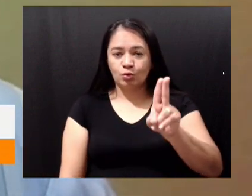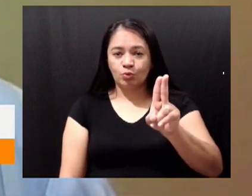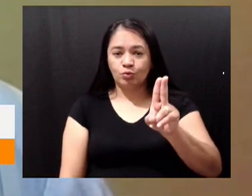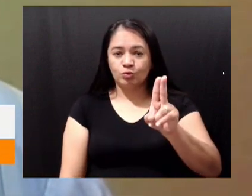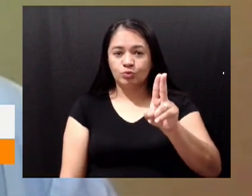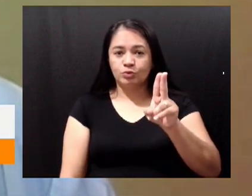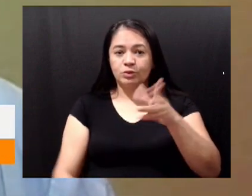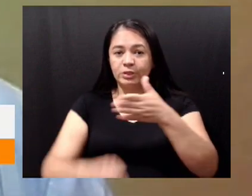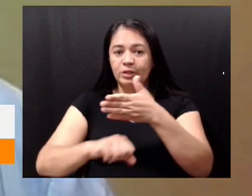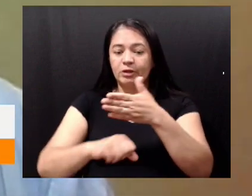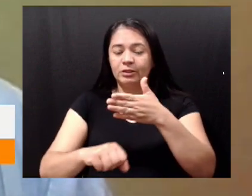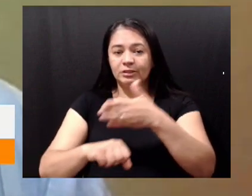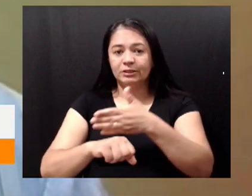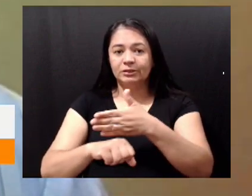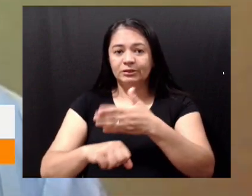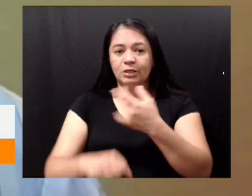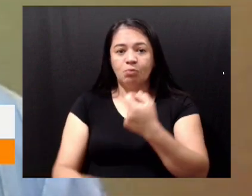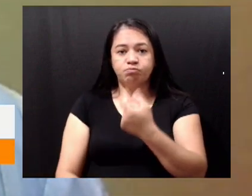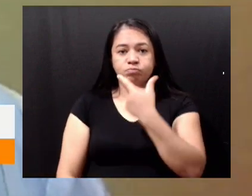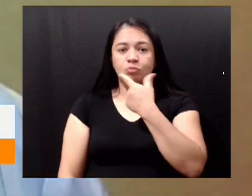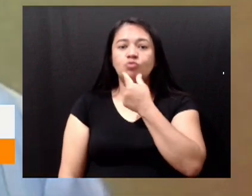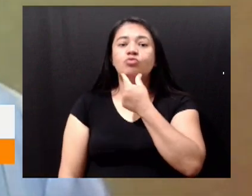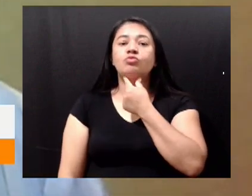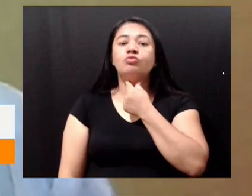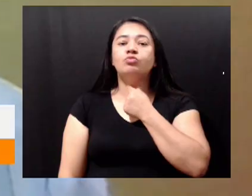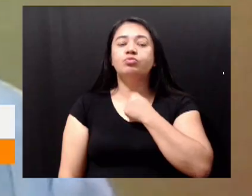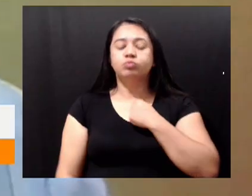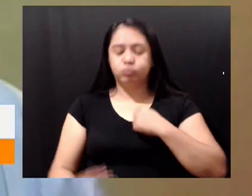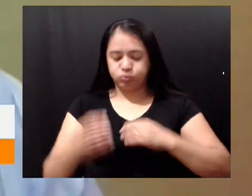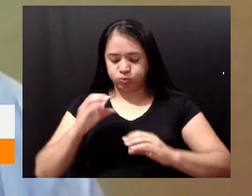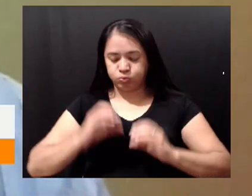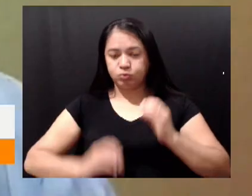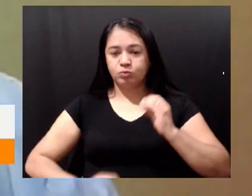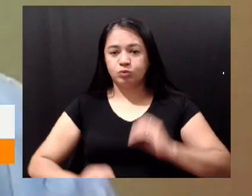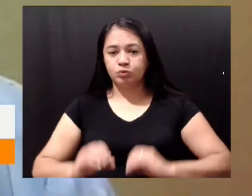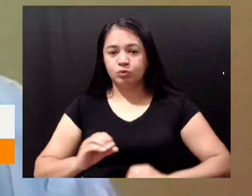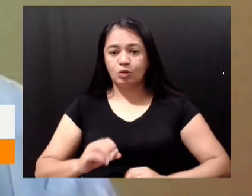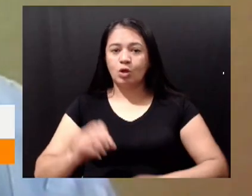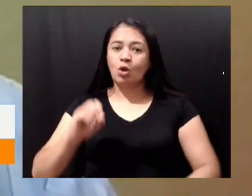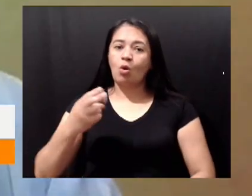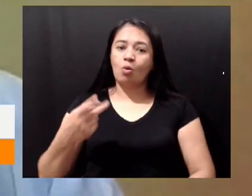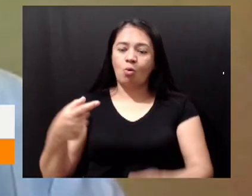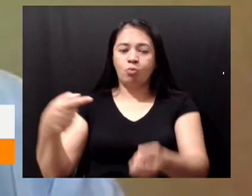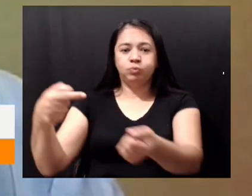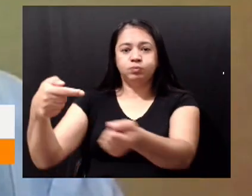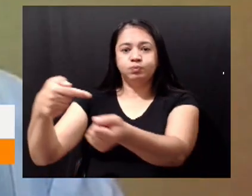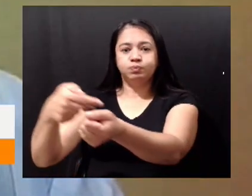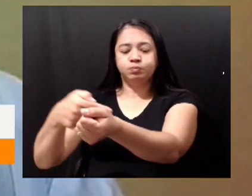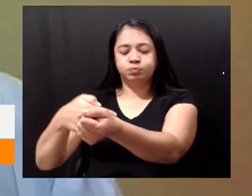né, quando é absorvido ou quando é injetável, ele vai direto, por exemplo,